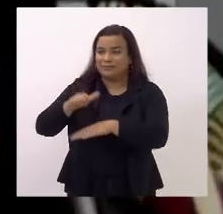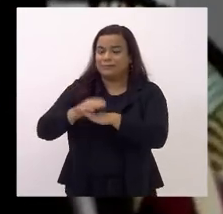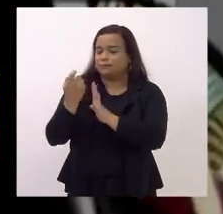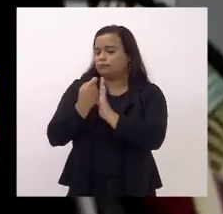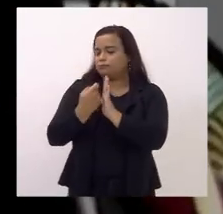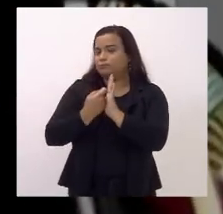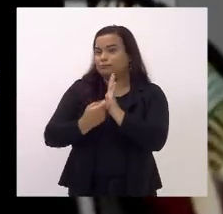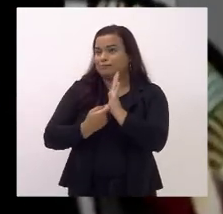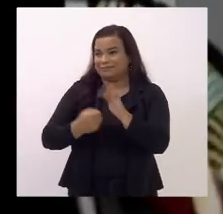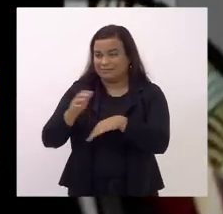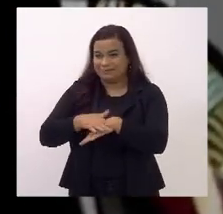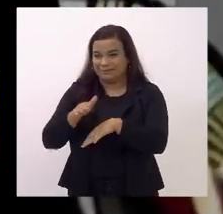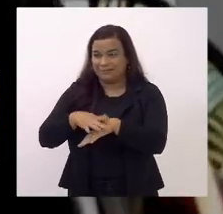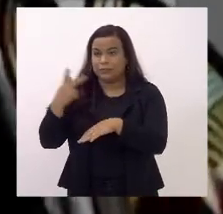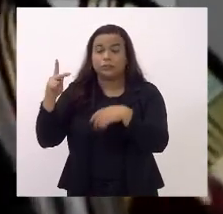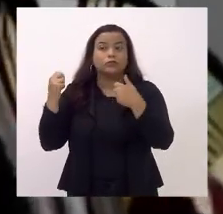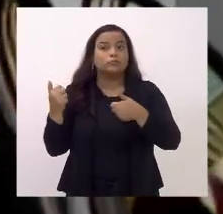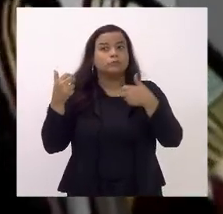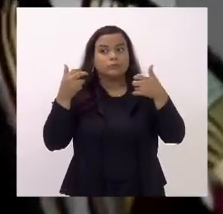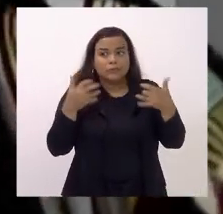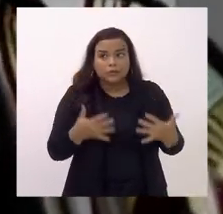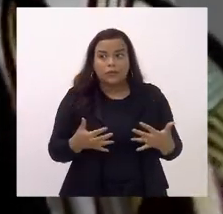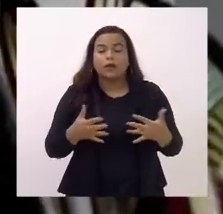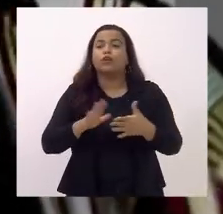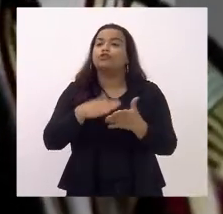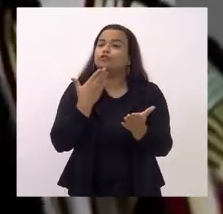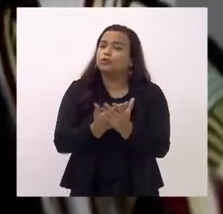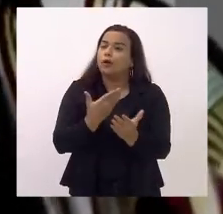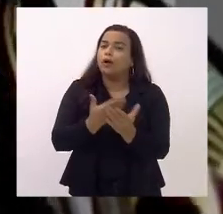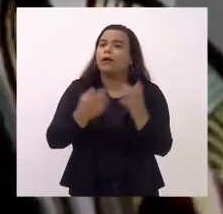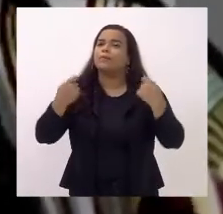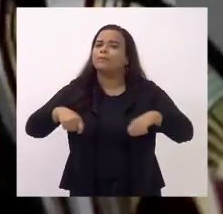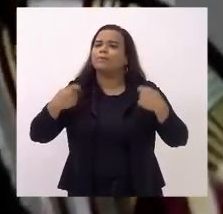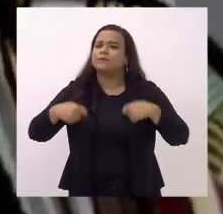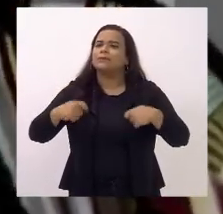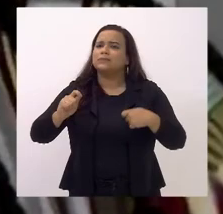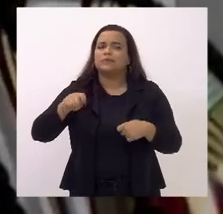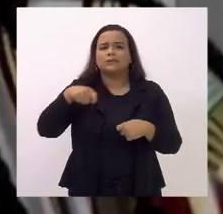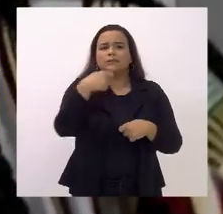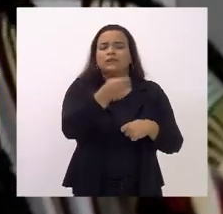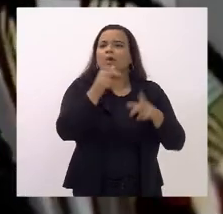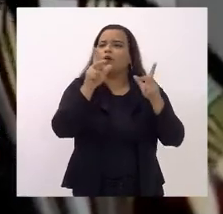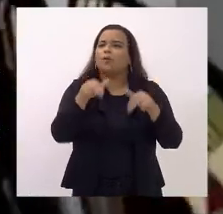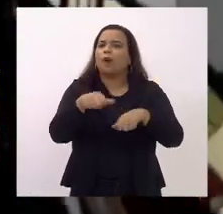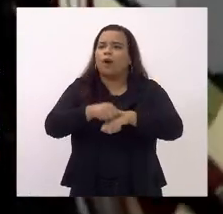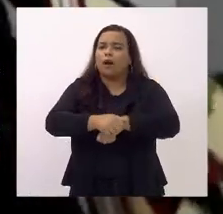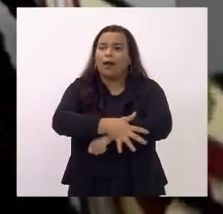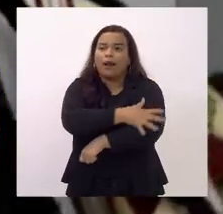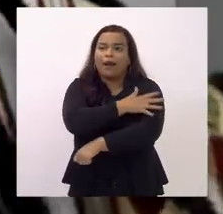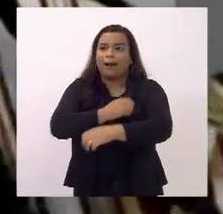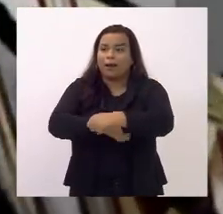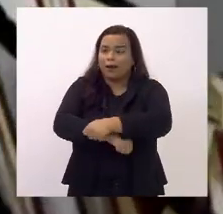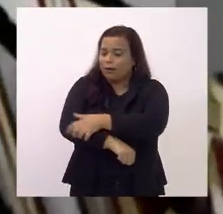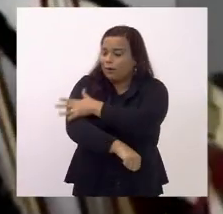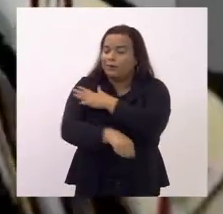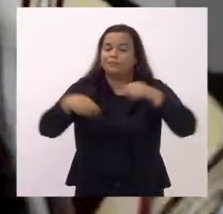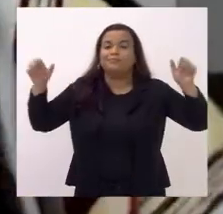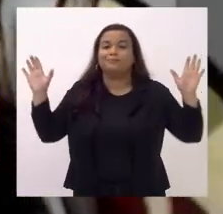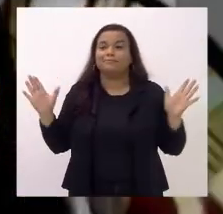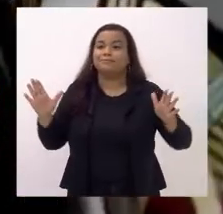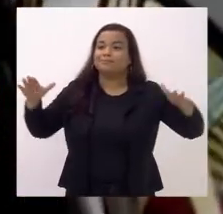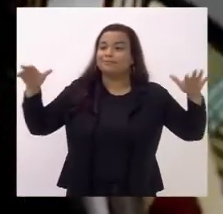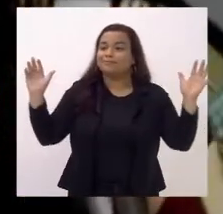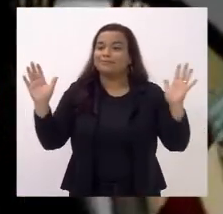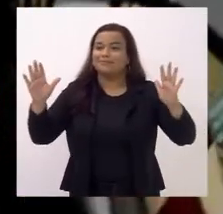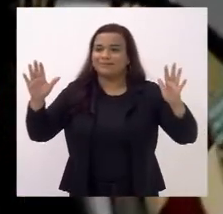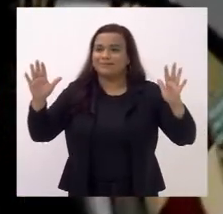dizia que as escolas precisam ser asas e não gaiolas, que a gente possa construir